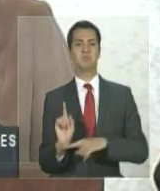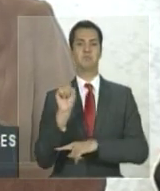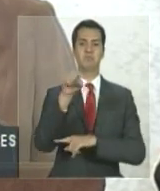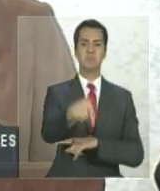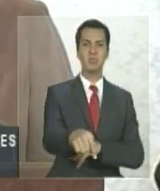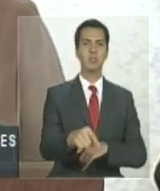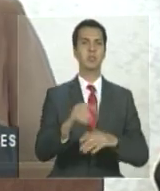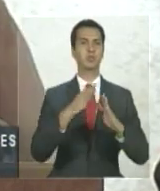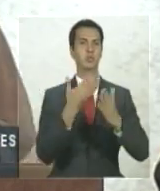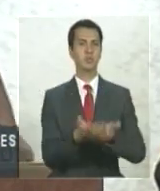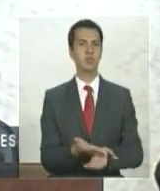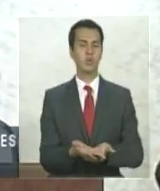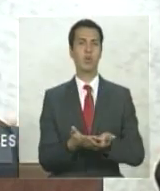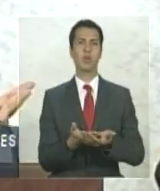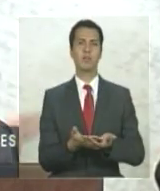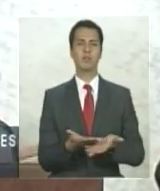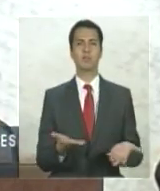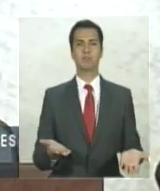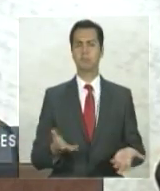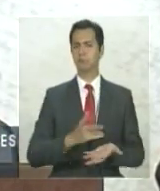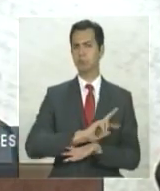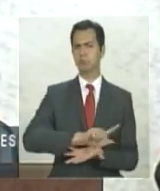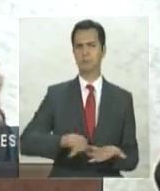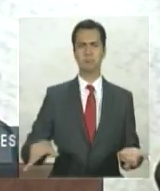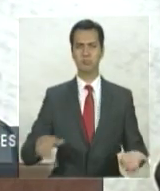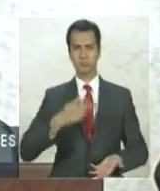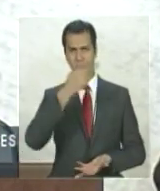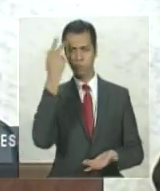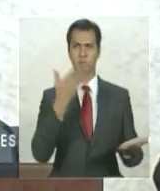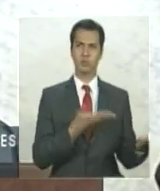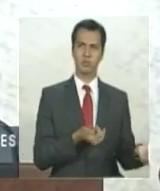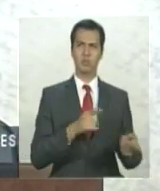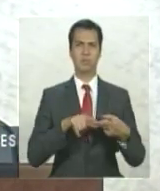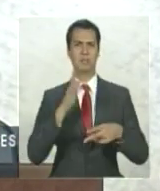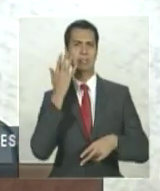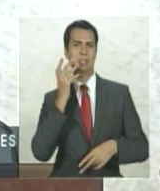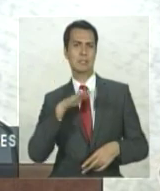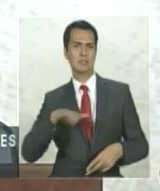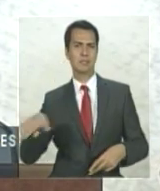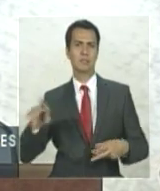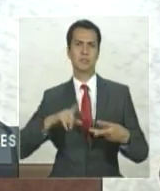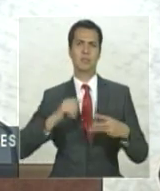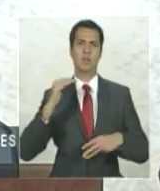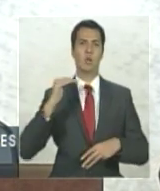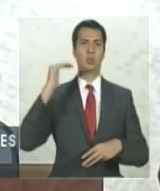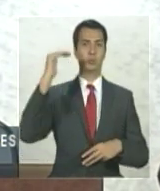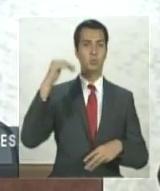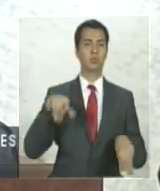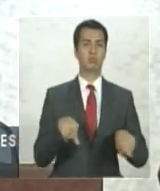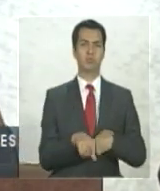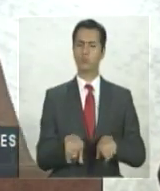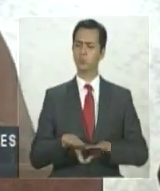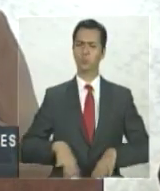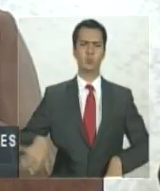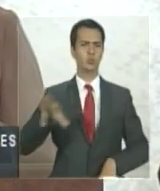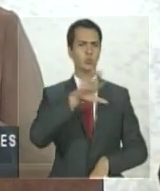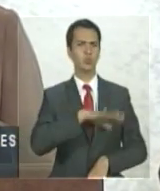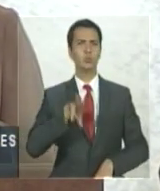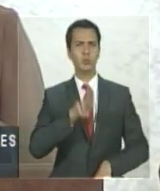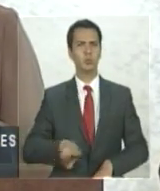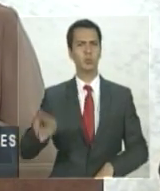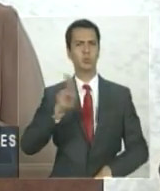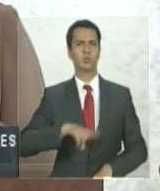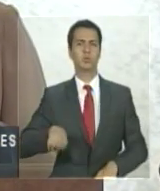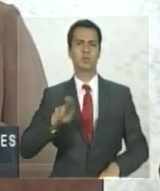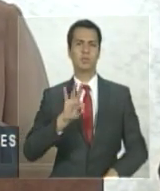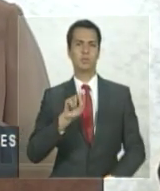escolar, enfim. Jovens, crianças e adultos utilizam o